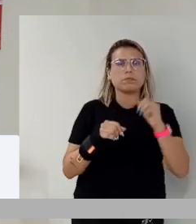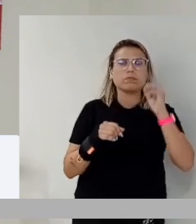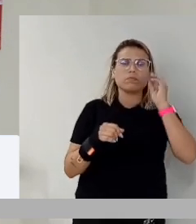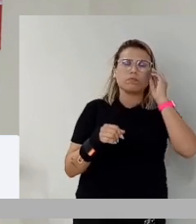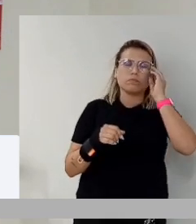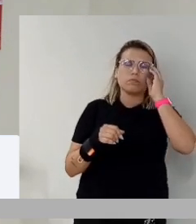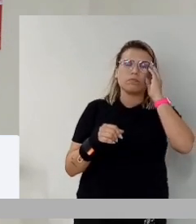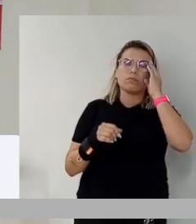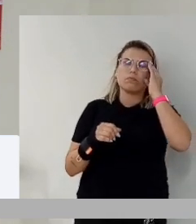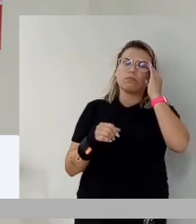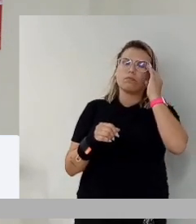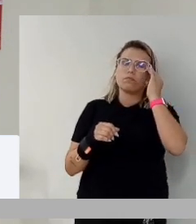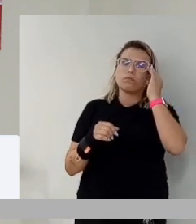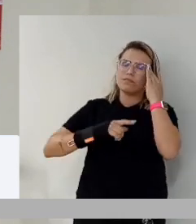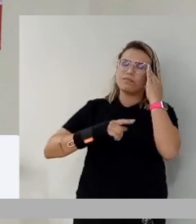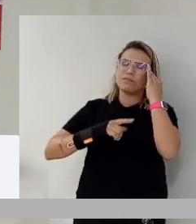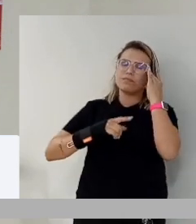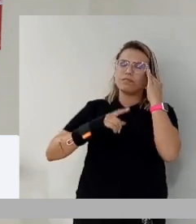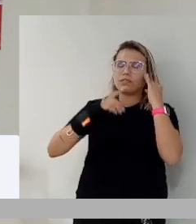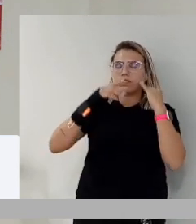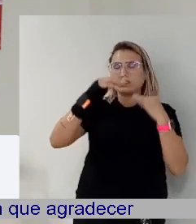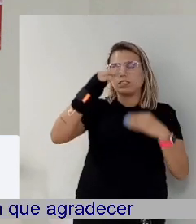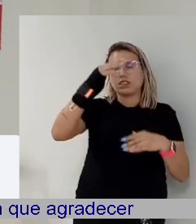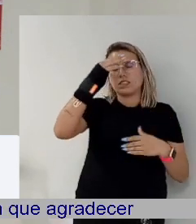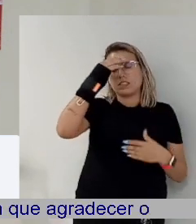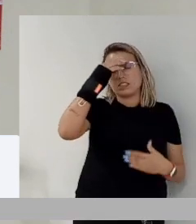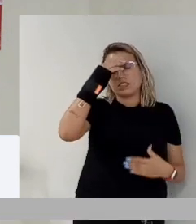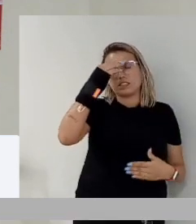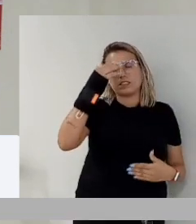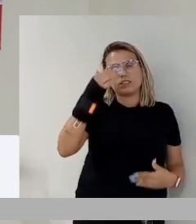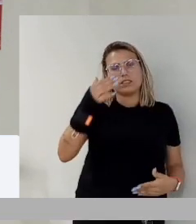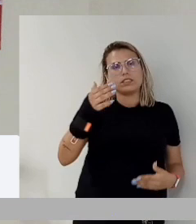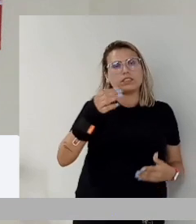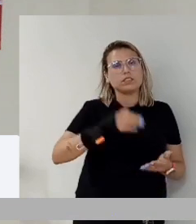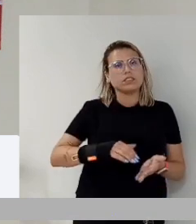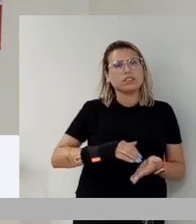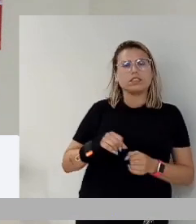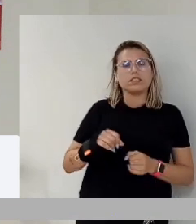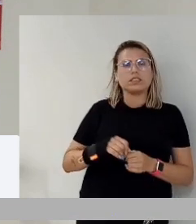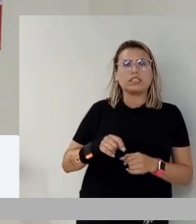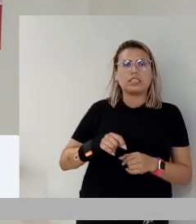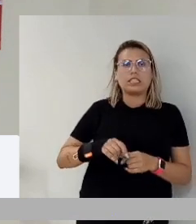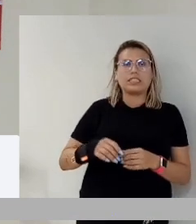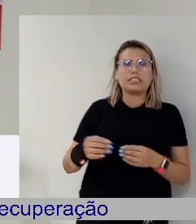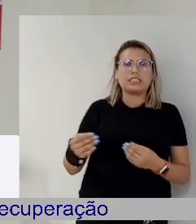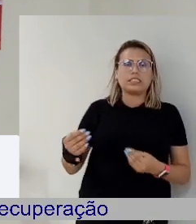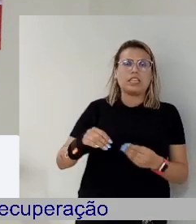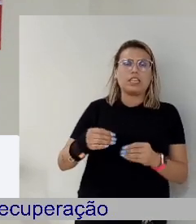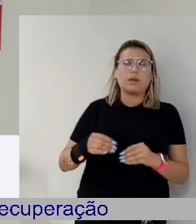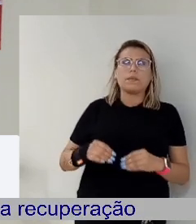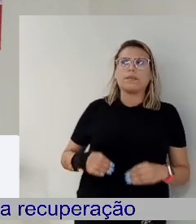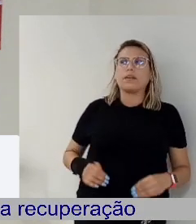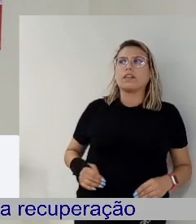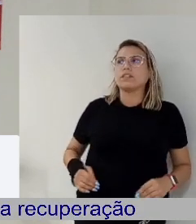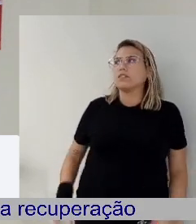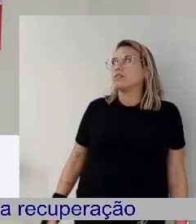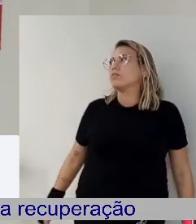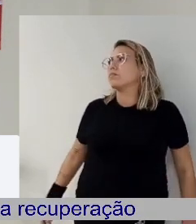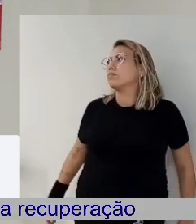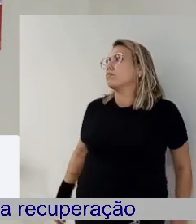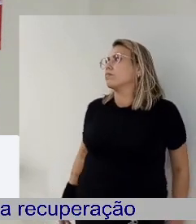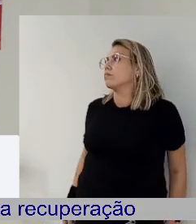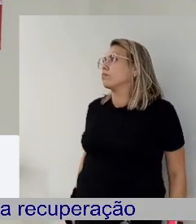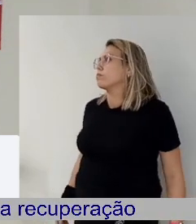executado a gente tem tem agradecer o secretário né Por estar fazendo essa recuperação